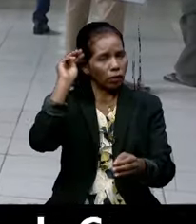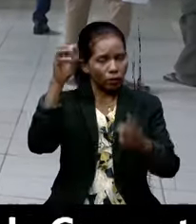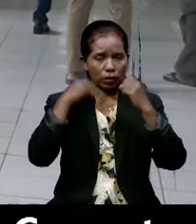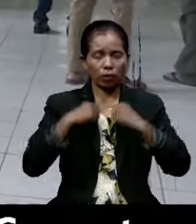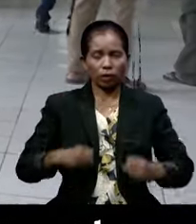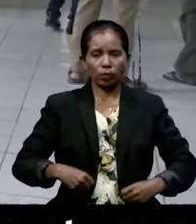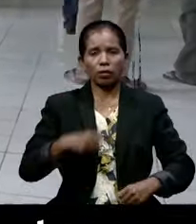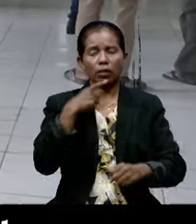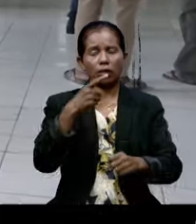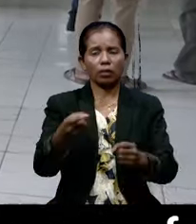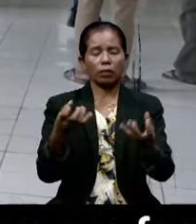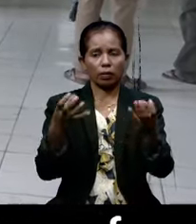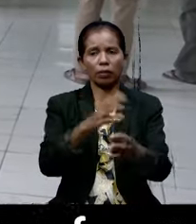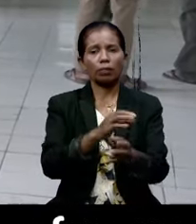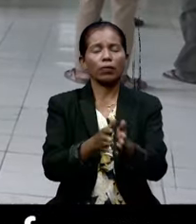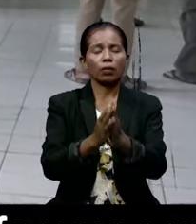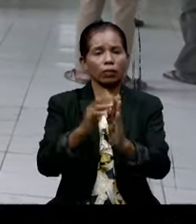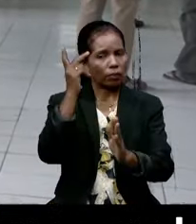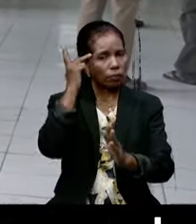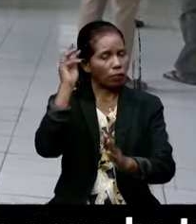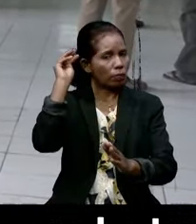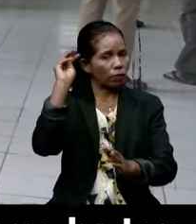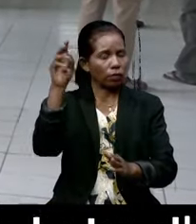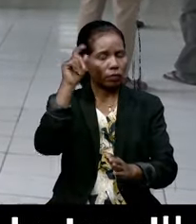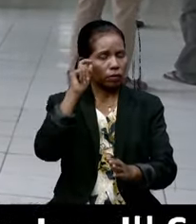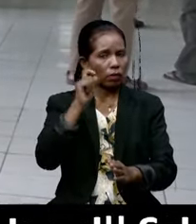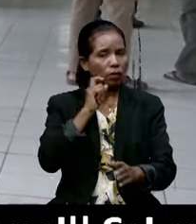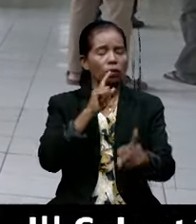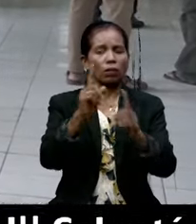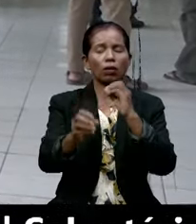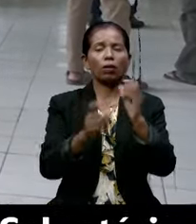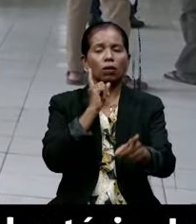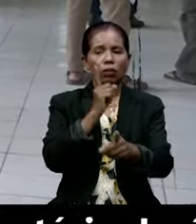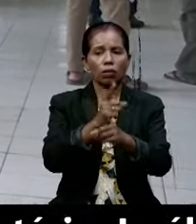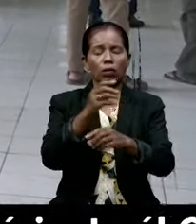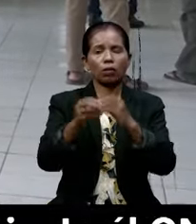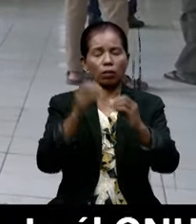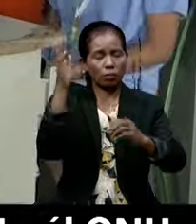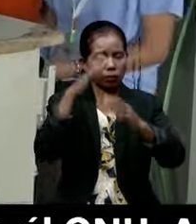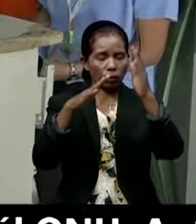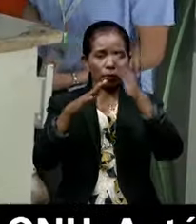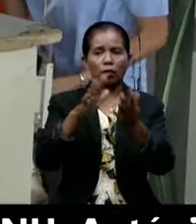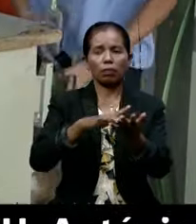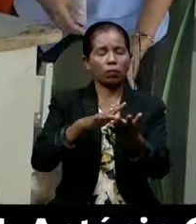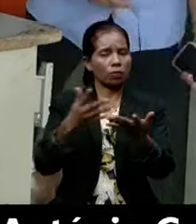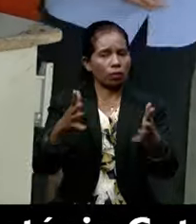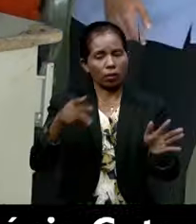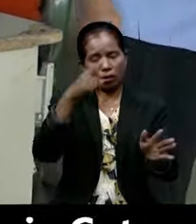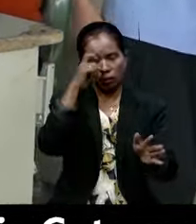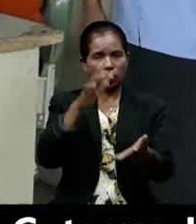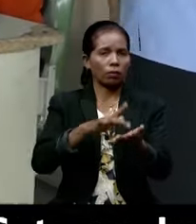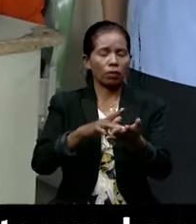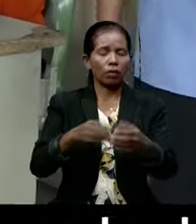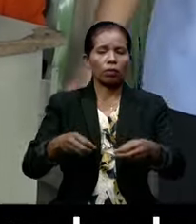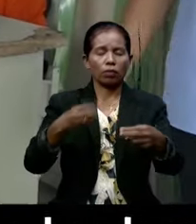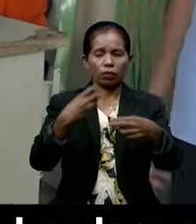deputadu refere husu Primeiru Ministru kaira la Xanana Guzmão, a tu koalia onestu, kona ba problema falta aimoruk, tamba problema ne, for risco